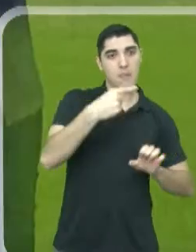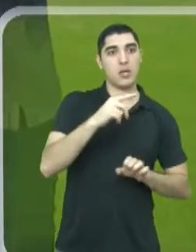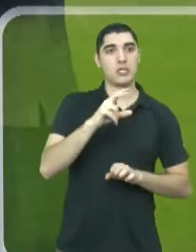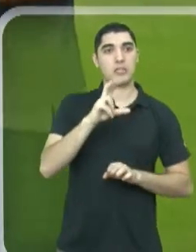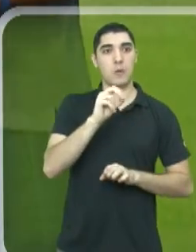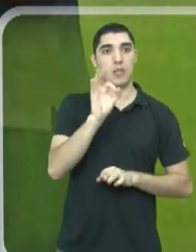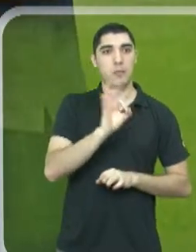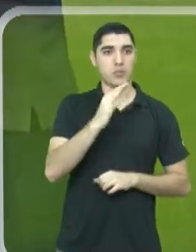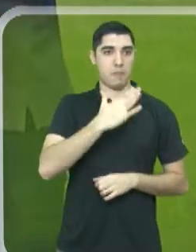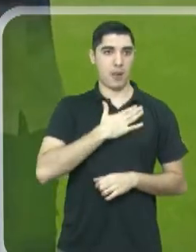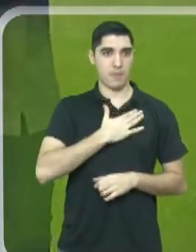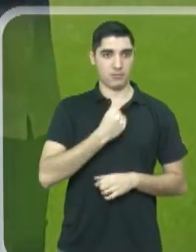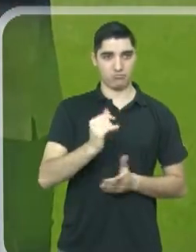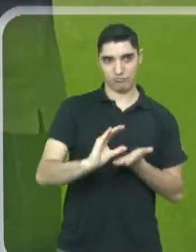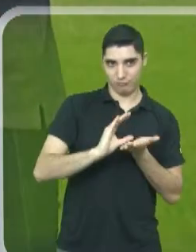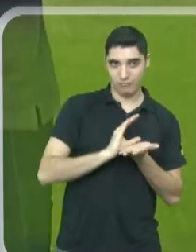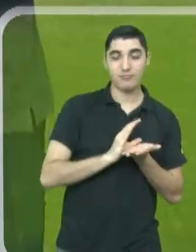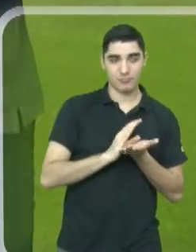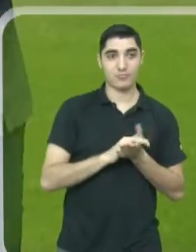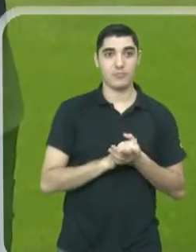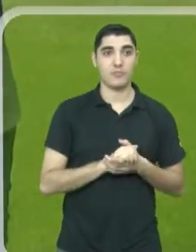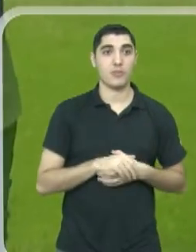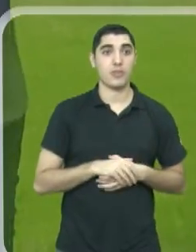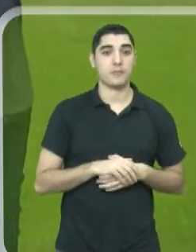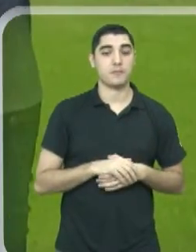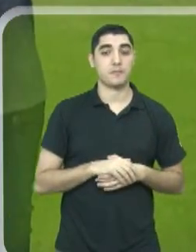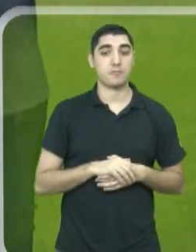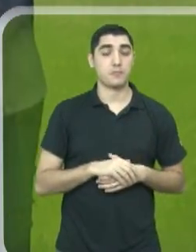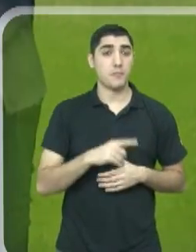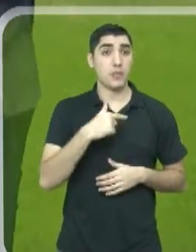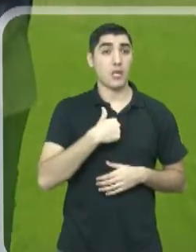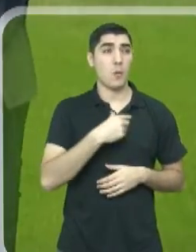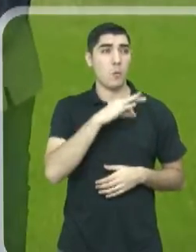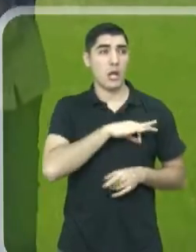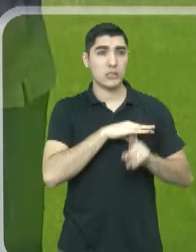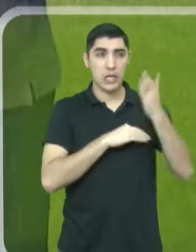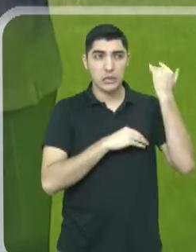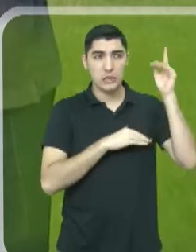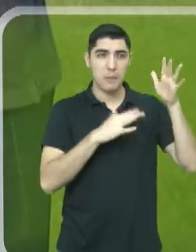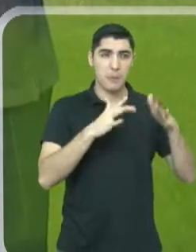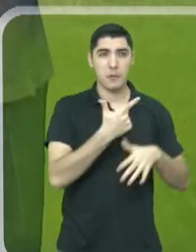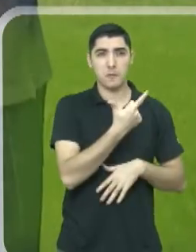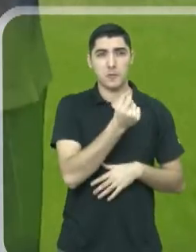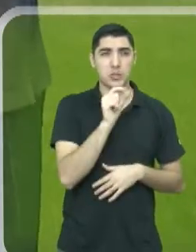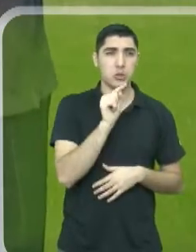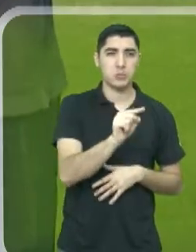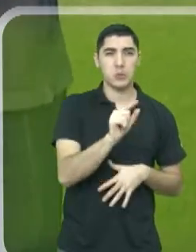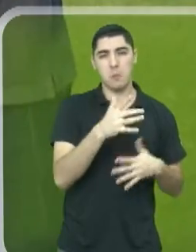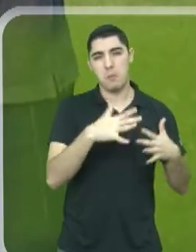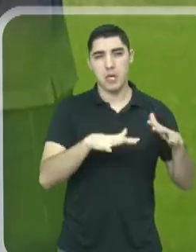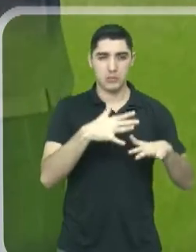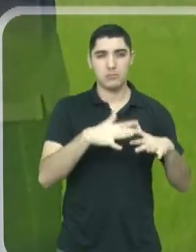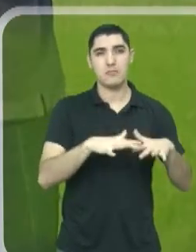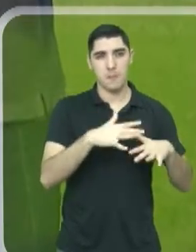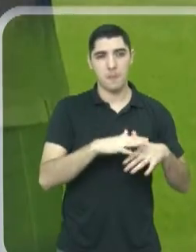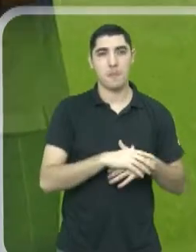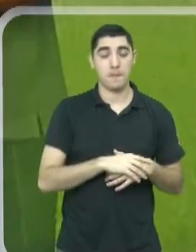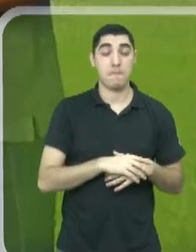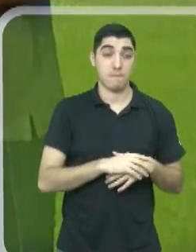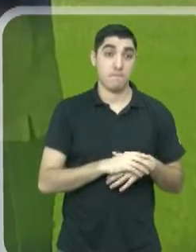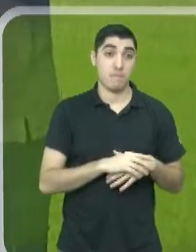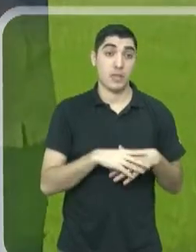e 75 mil por mês de salário. Eu ganhava 20 e poucos na época lá, né? E